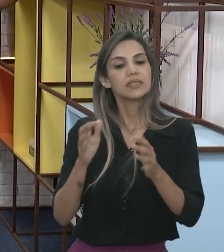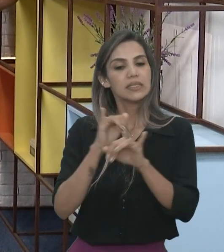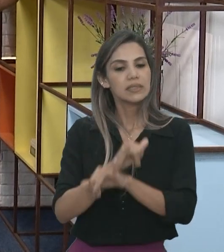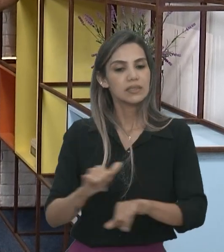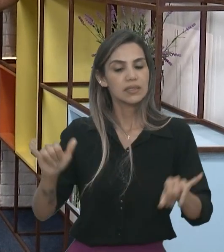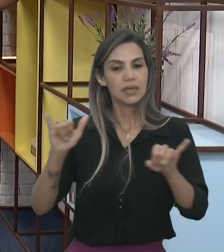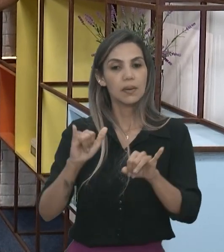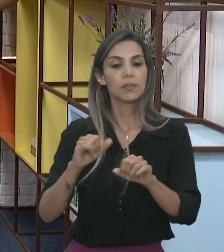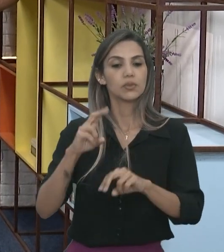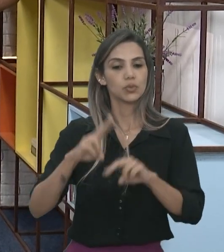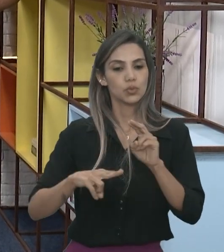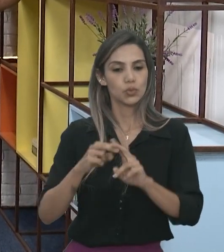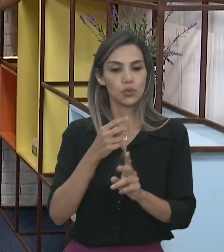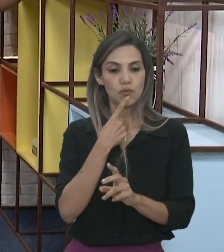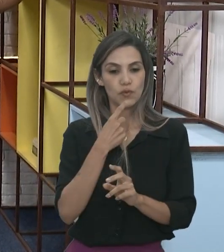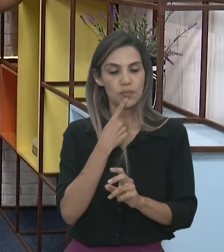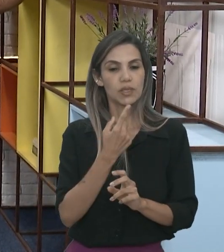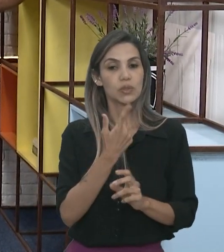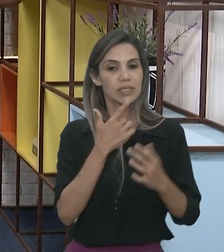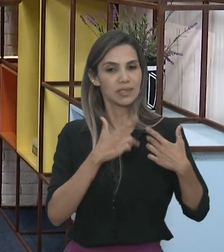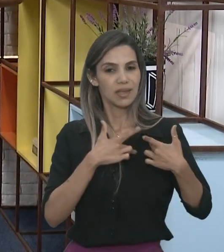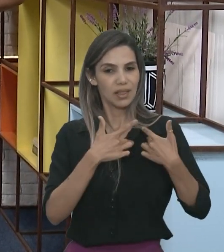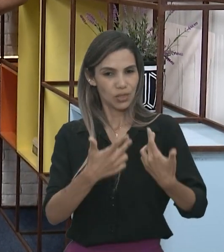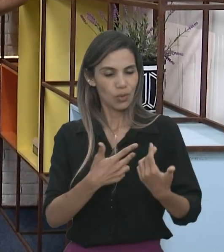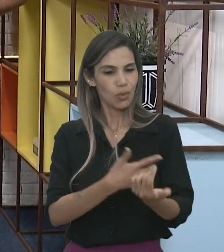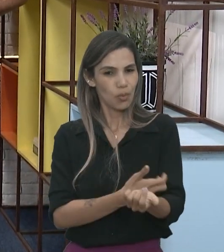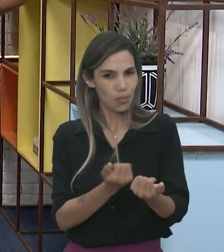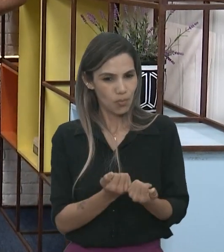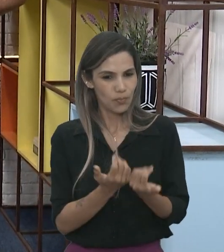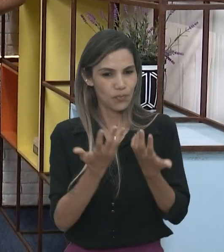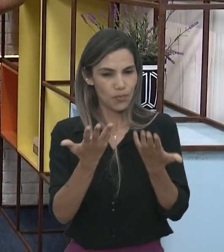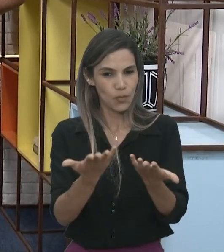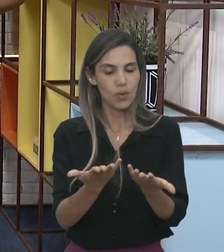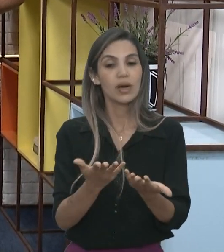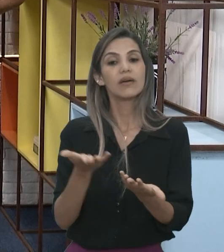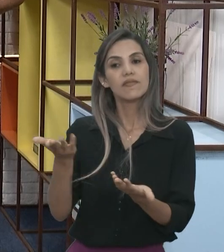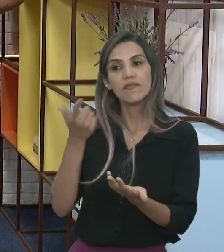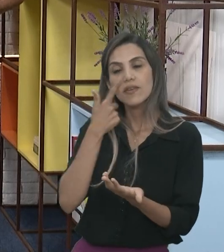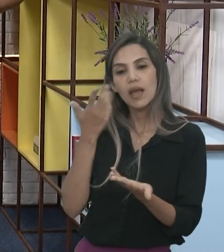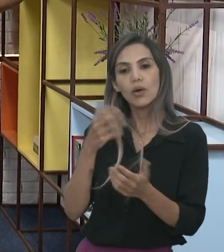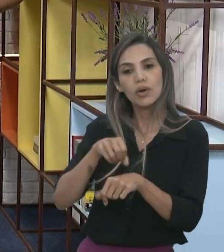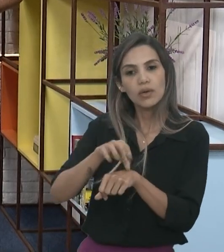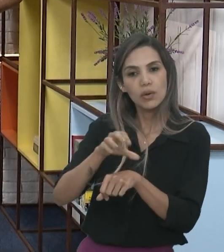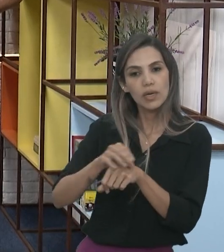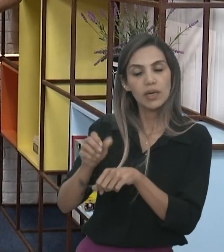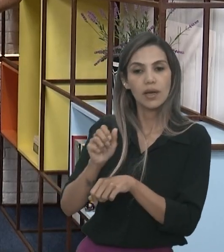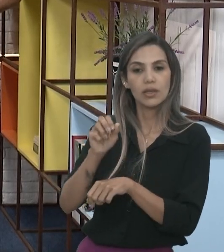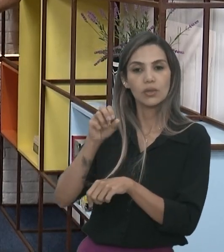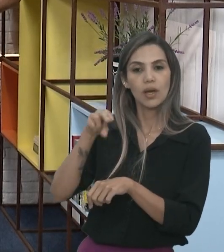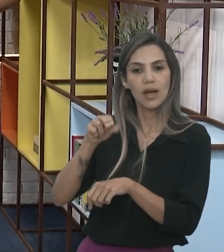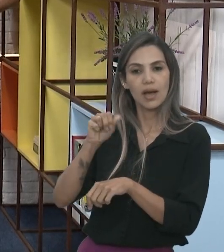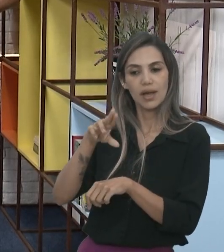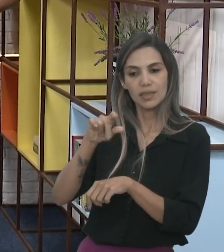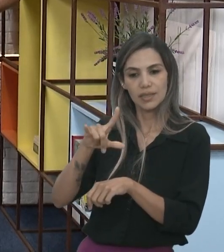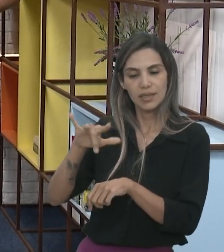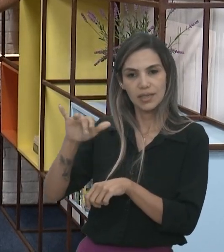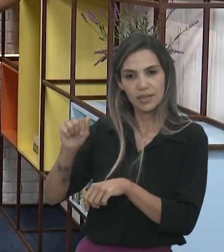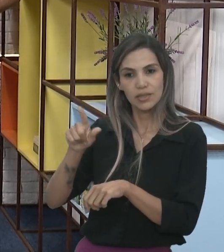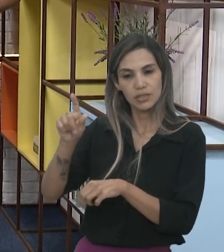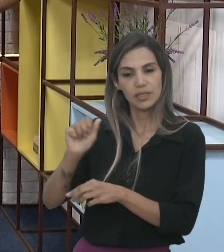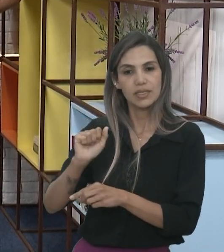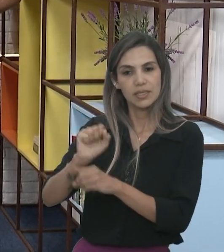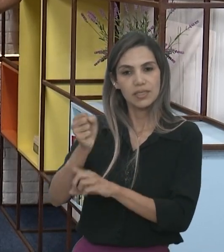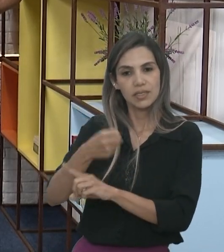de sangue, doe sangue, doe vida. Confira o recado da Ana Cláudia Nacará, assistente social do Banco de